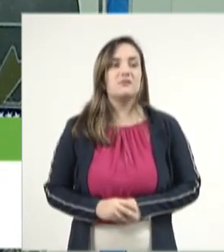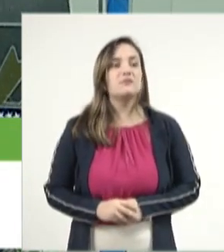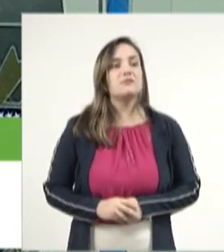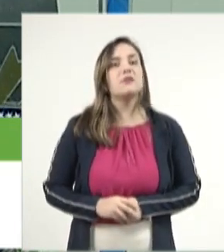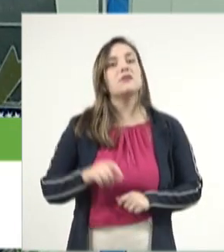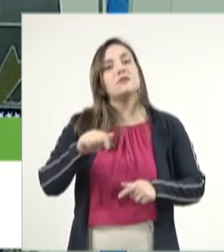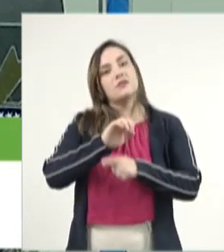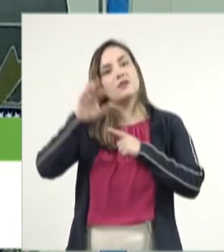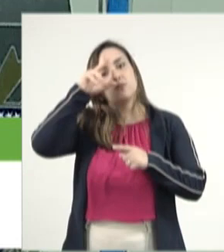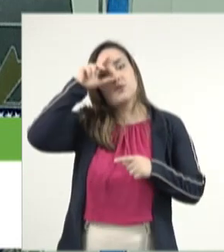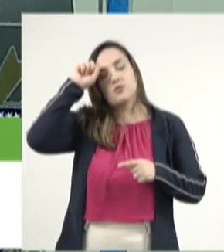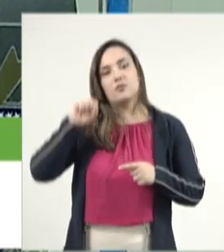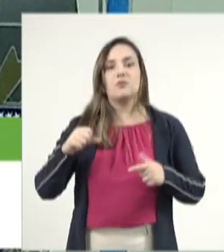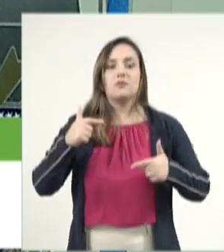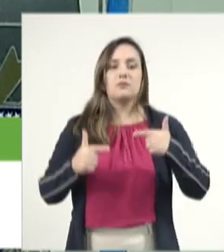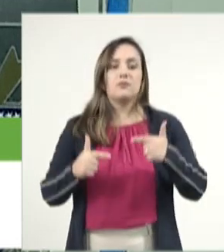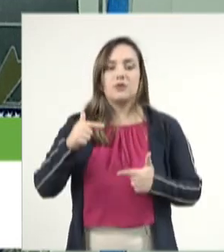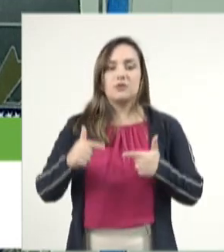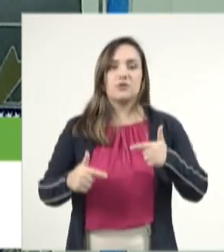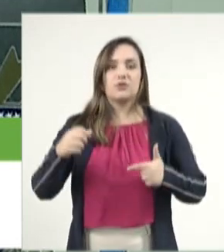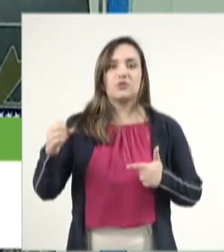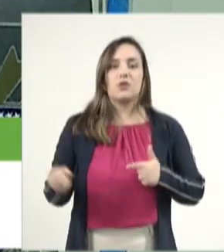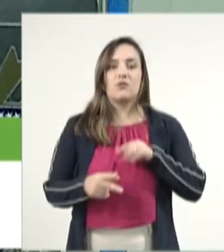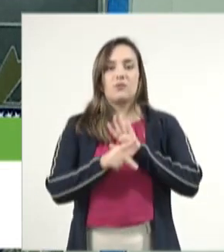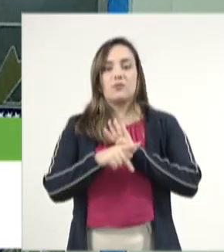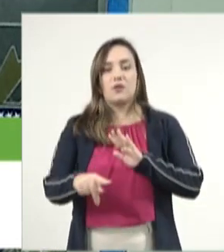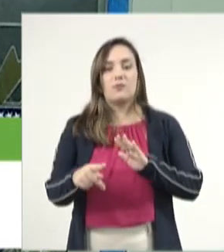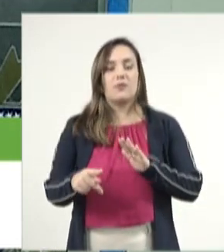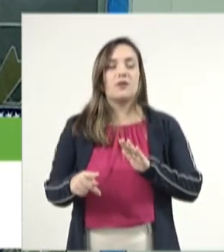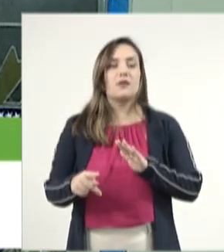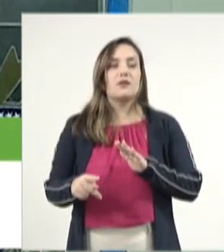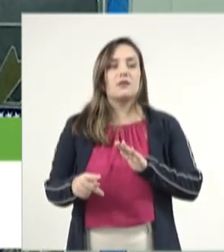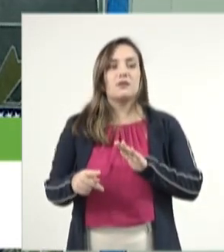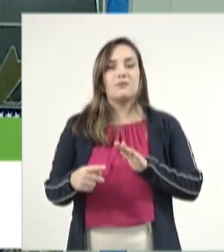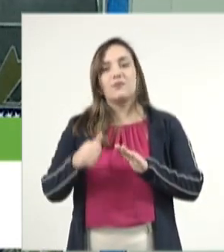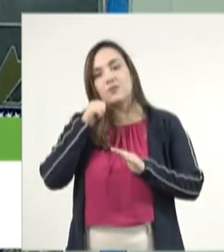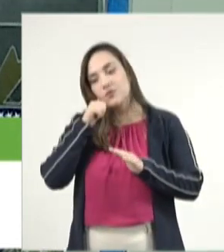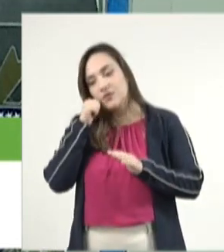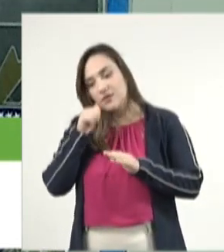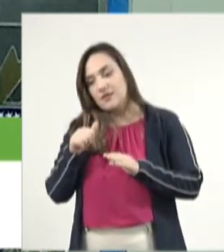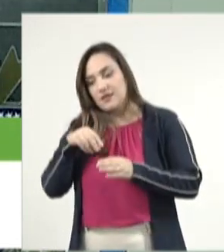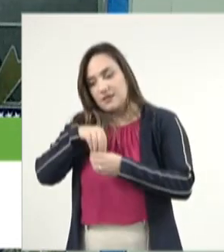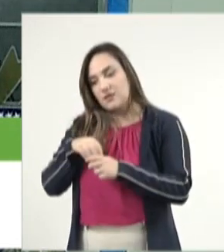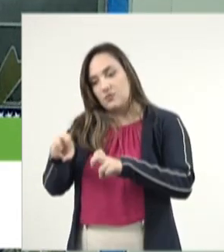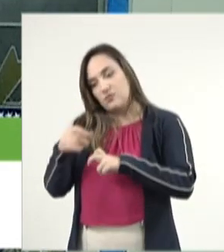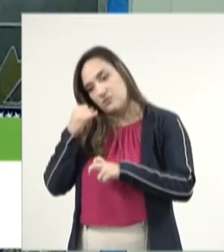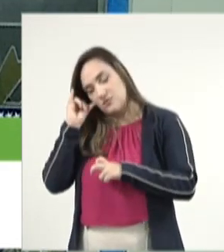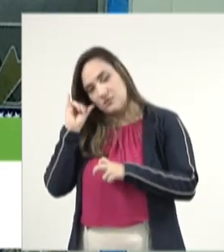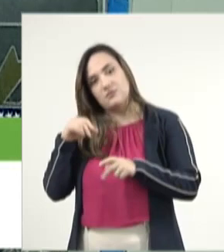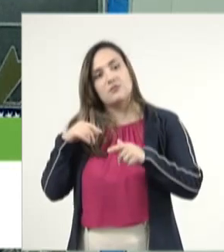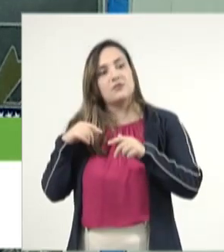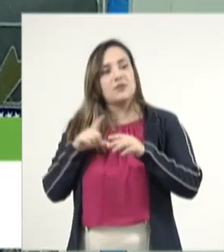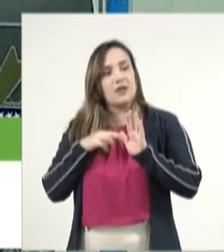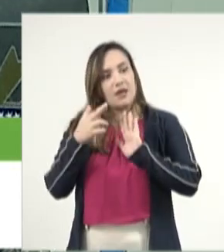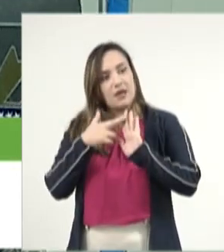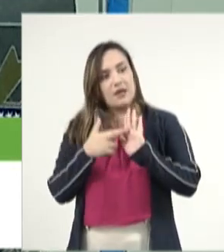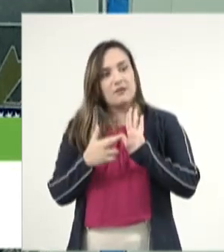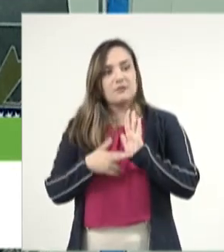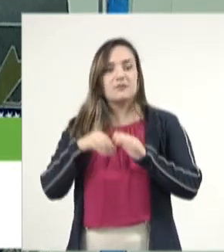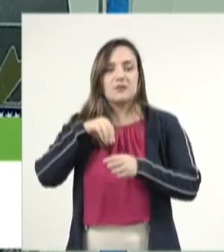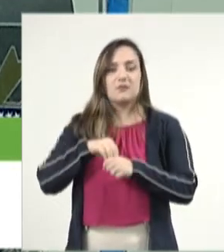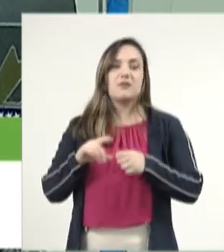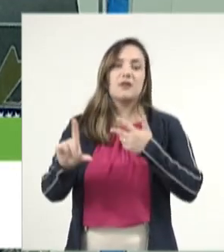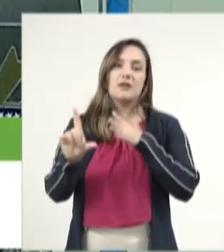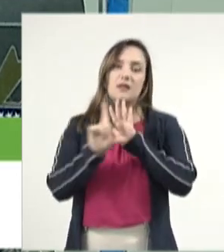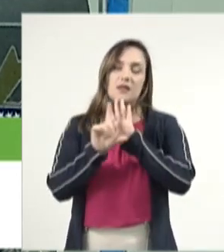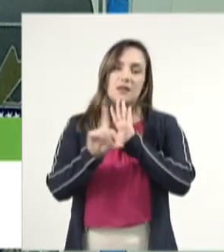Sul, uma nova política, a política estadual para a mulher do campo, que cria uma série de regras dentro da legislação